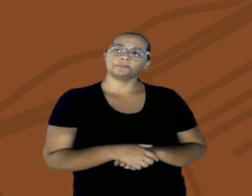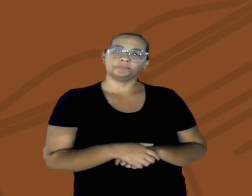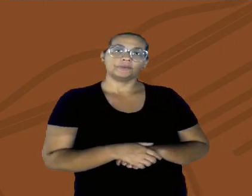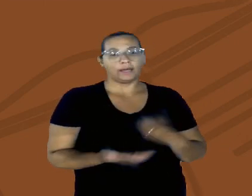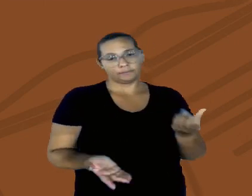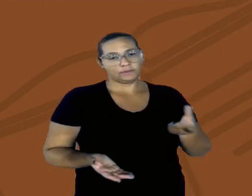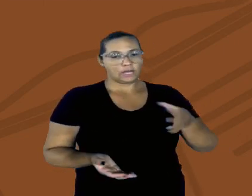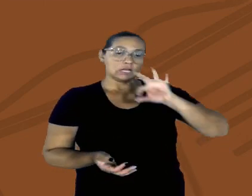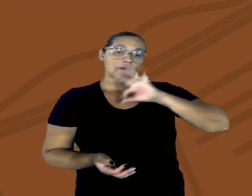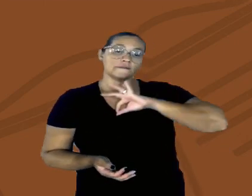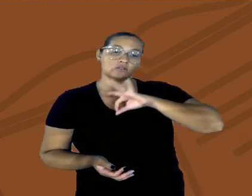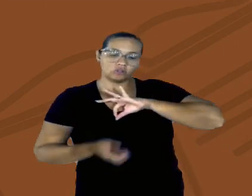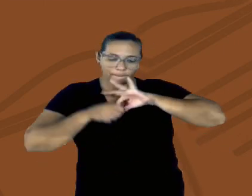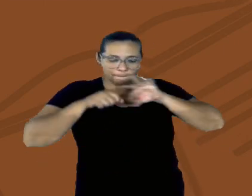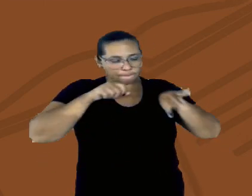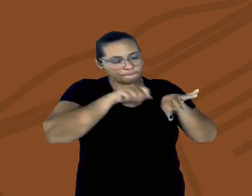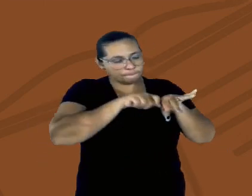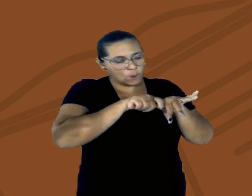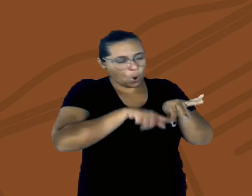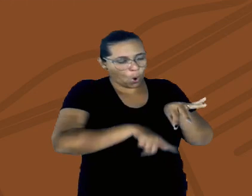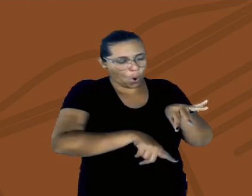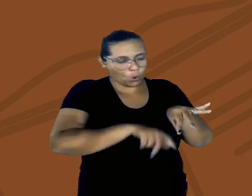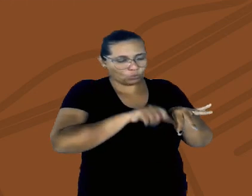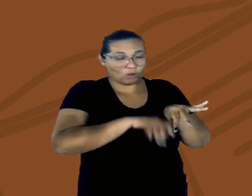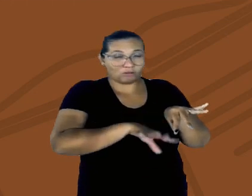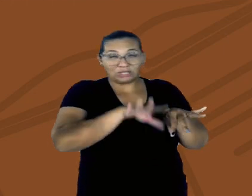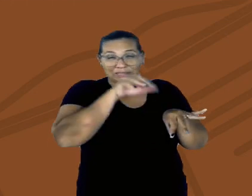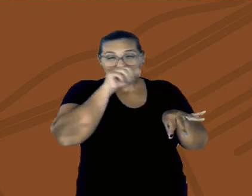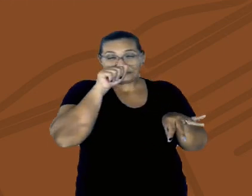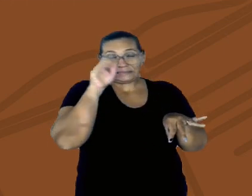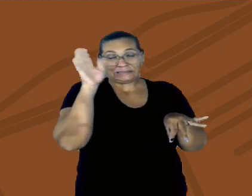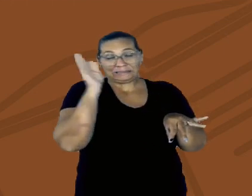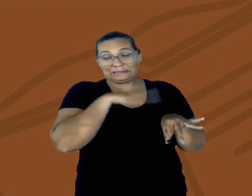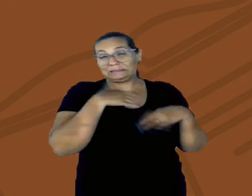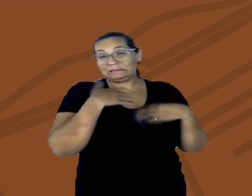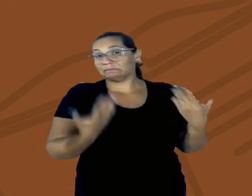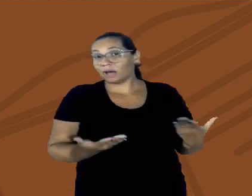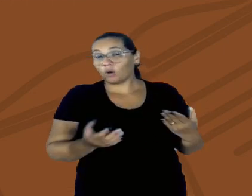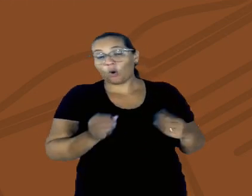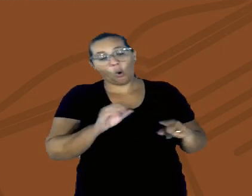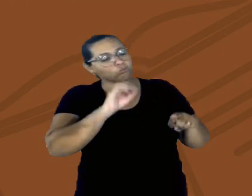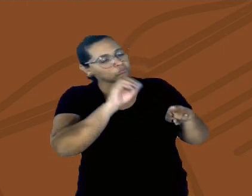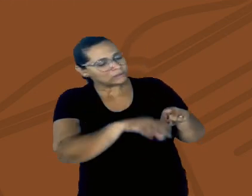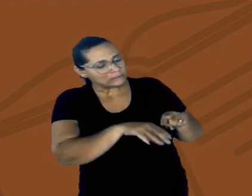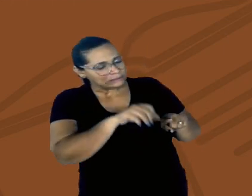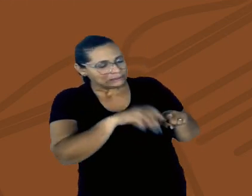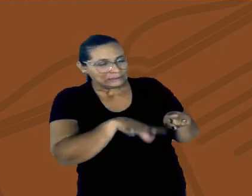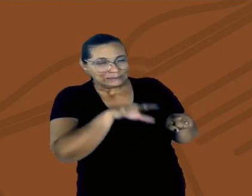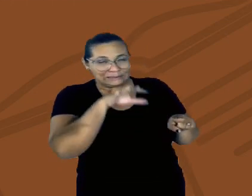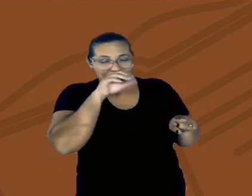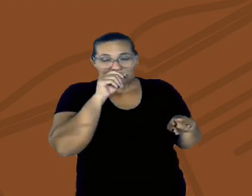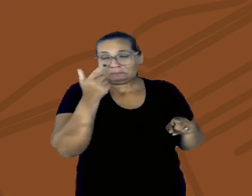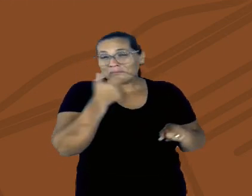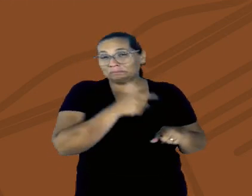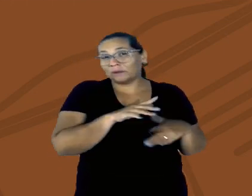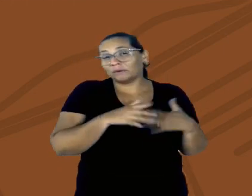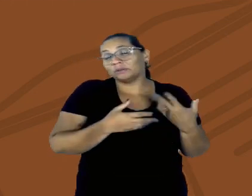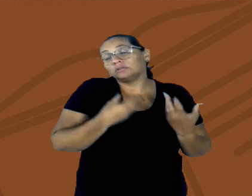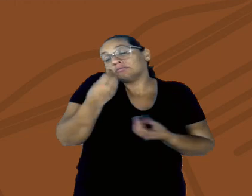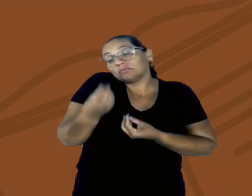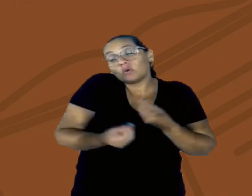corrimento e com um odor desagradável. Tá certo? Professor, qual é o diagnóstico? Pode ser feito